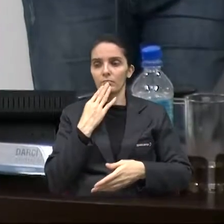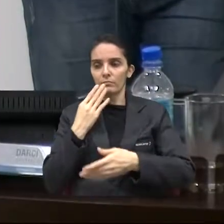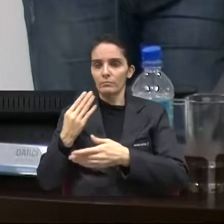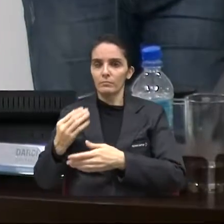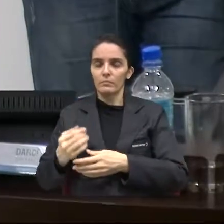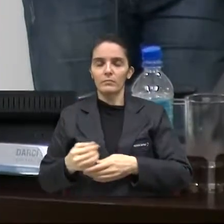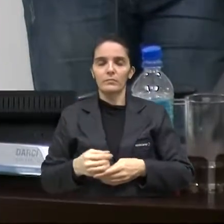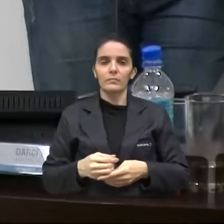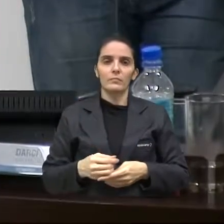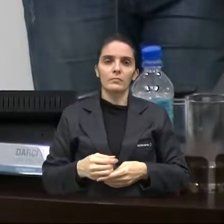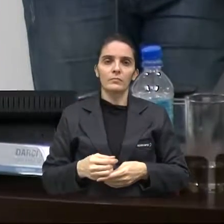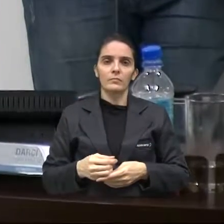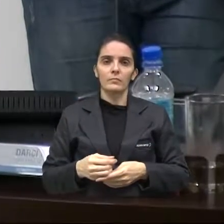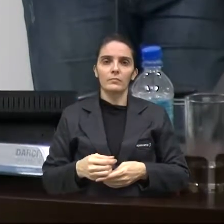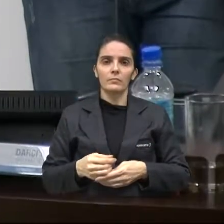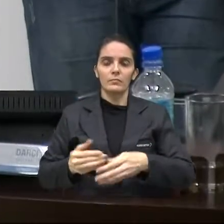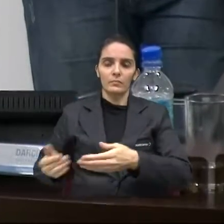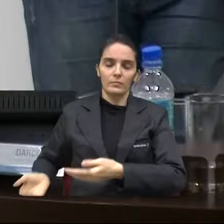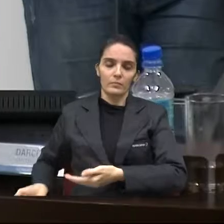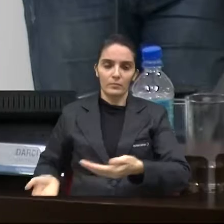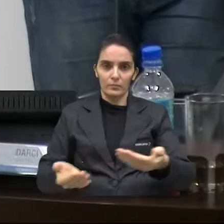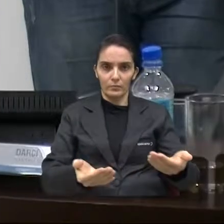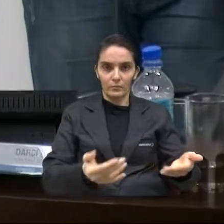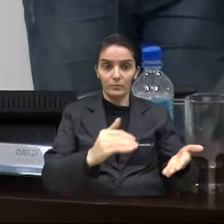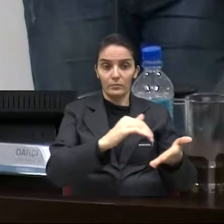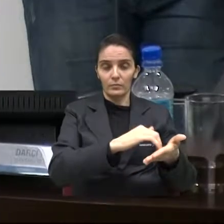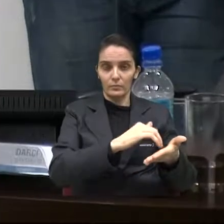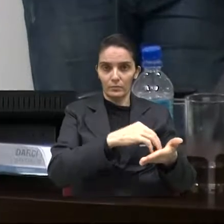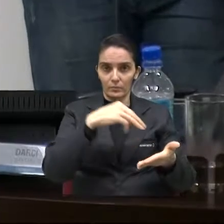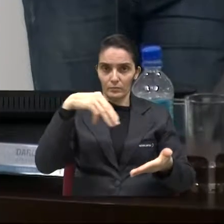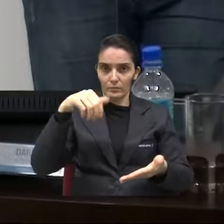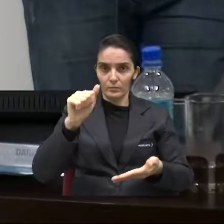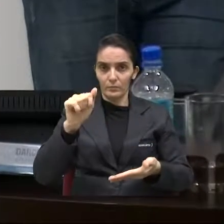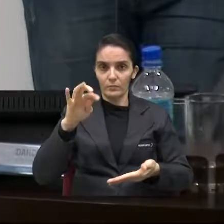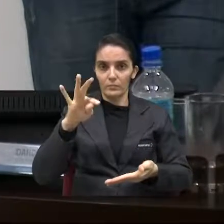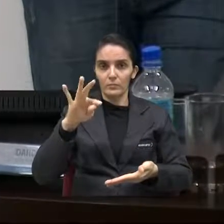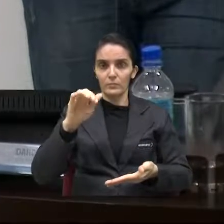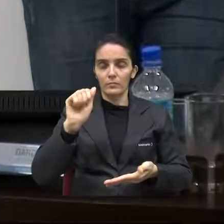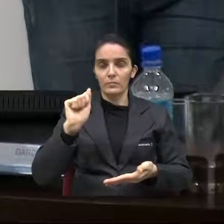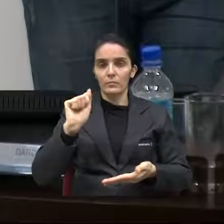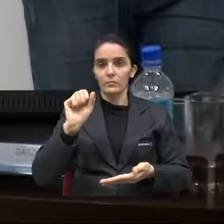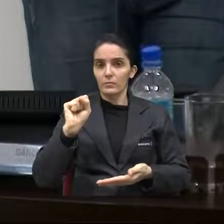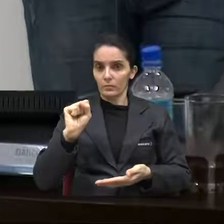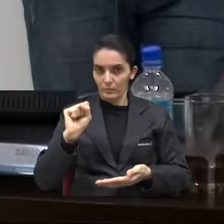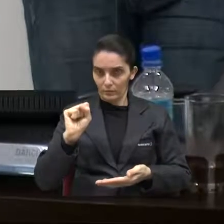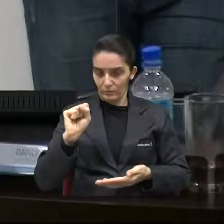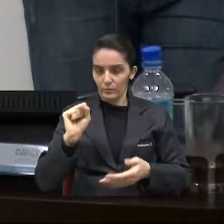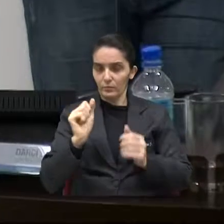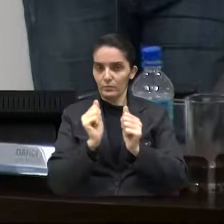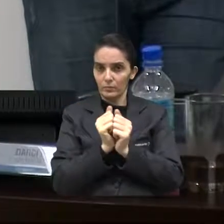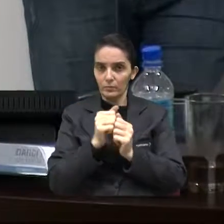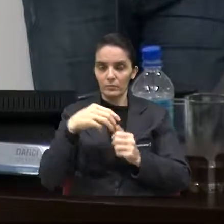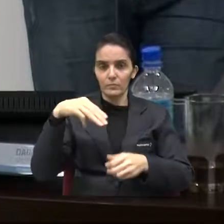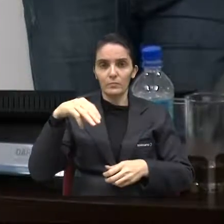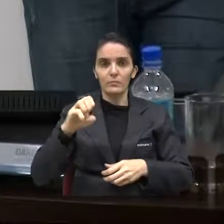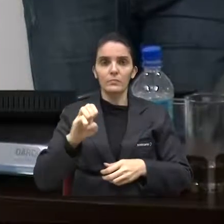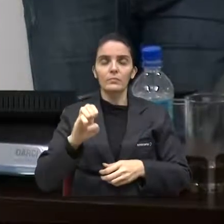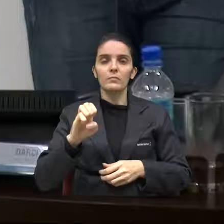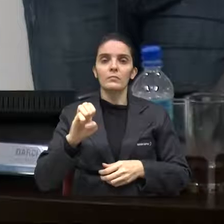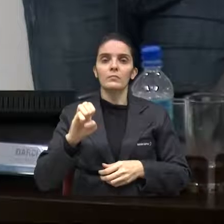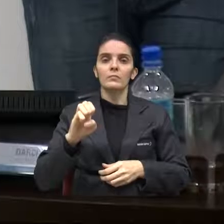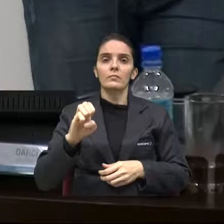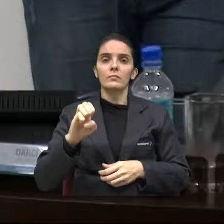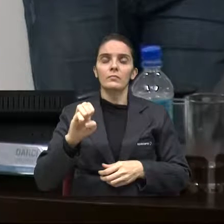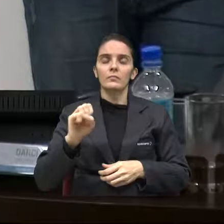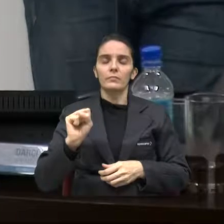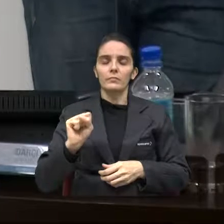veio novamente o secretário Matias Raso, juntamente com o Mesquita do Meio Ambiente,